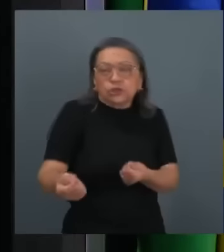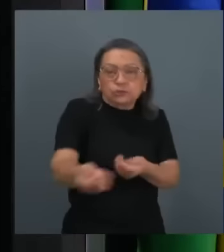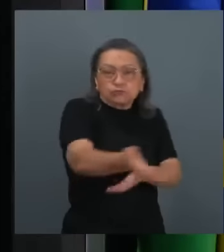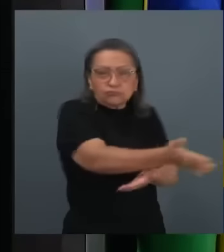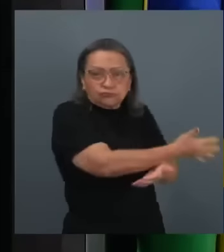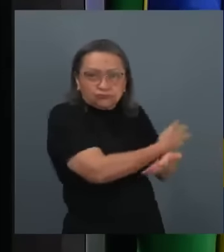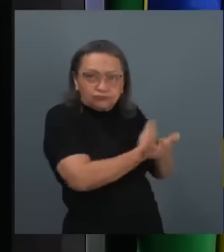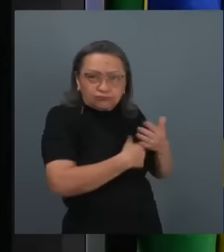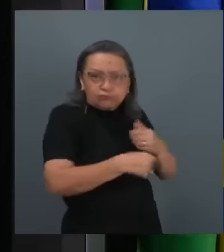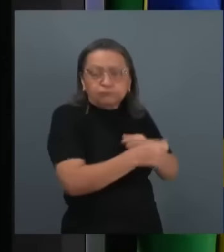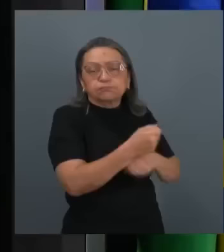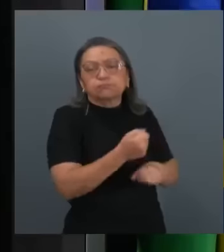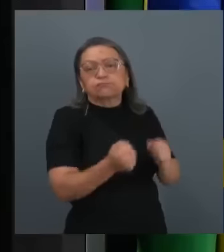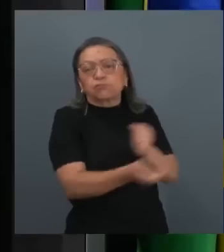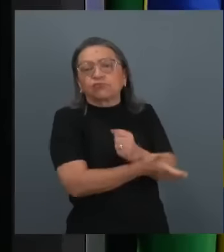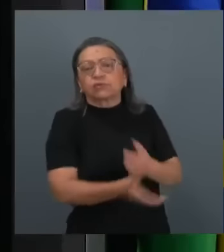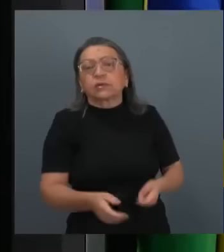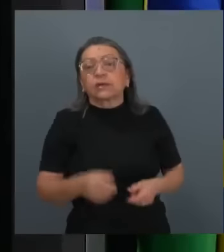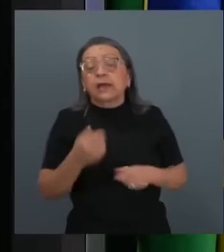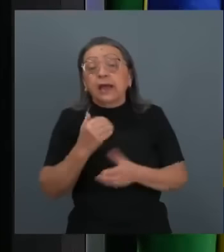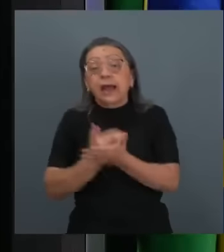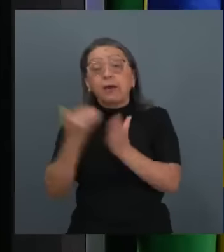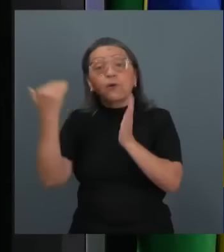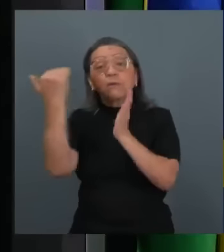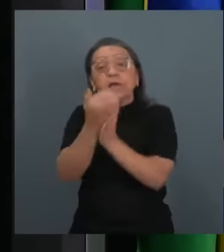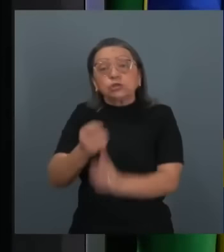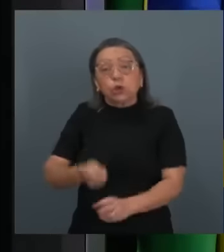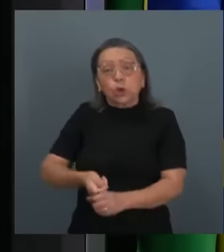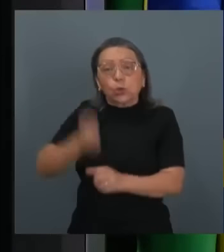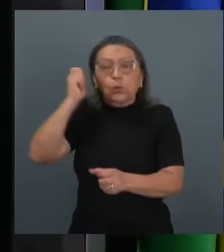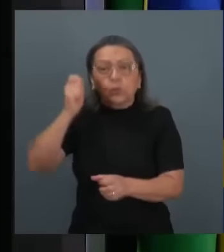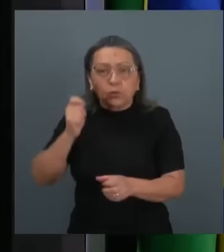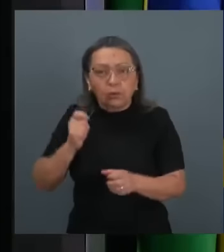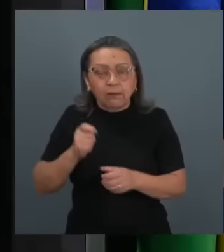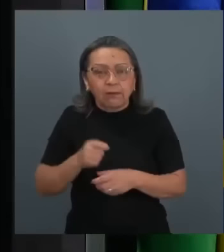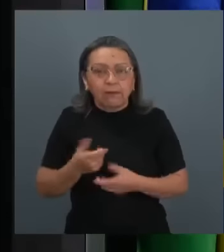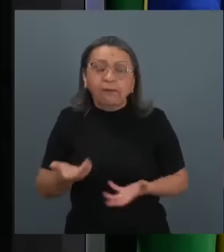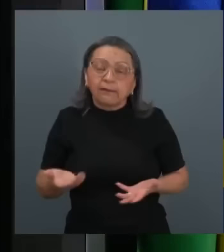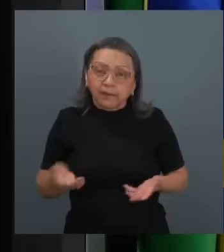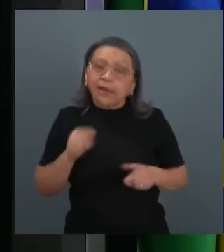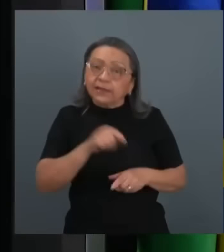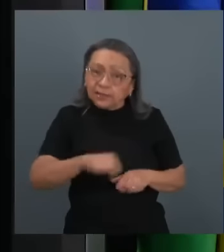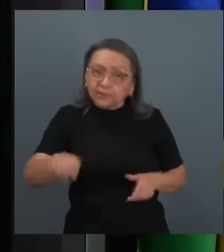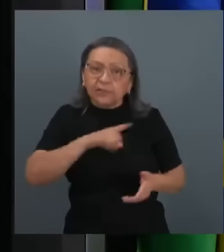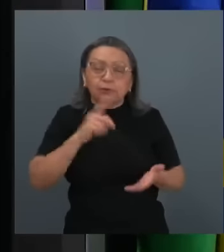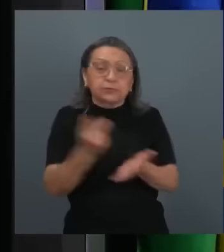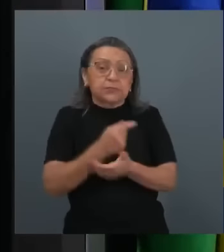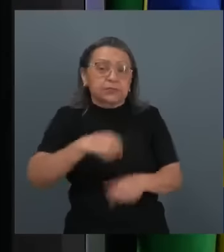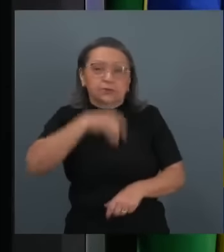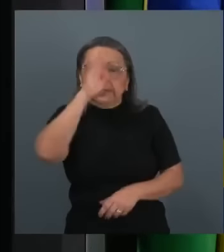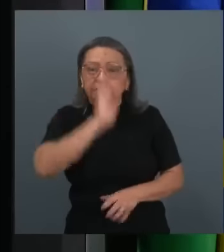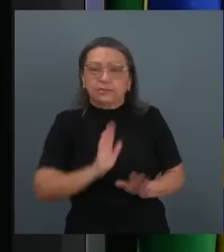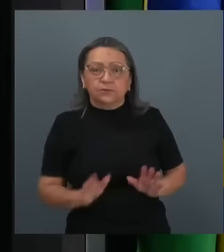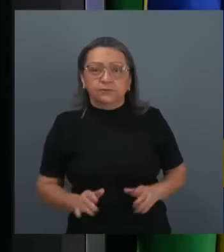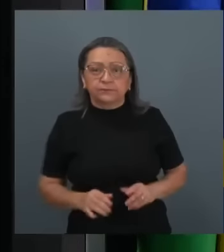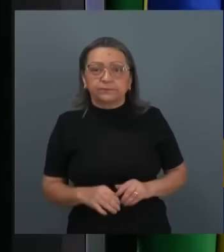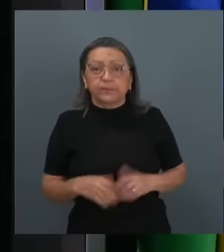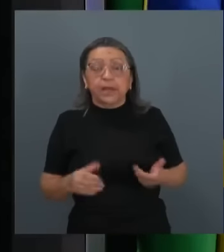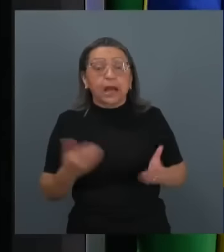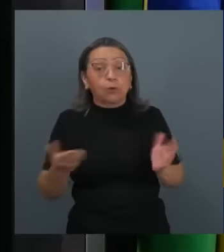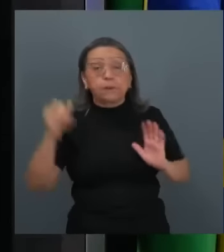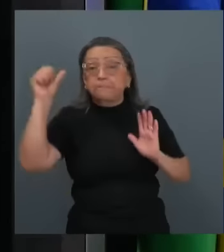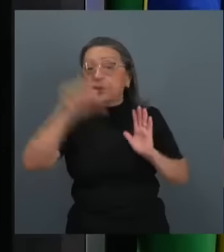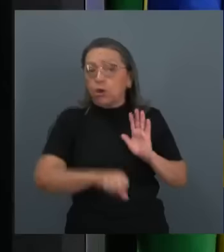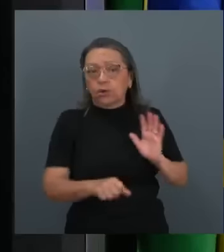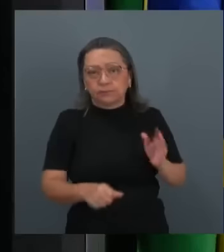aos montes, aumente seus lucros aos montes. É isso que está acontecendo no Brasil. Piorou a